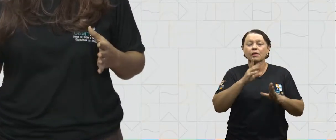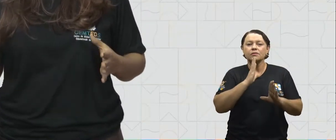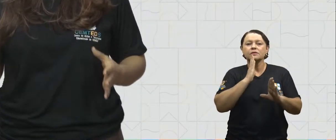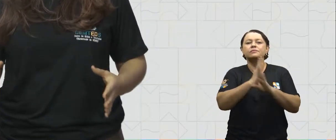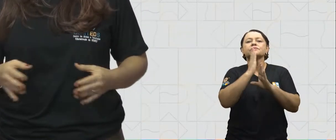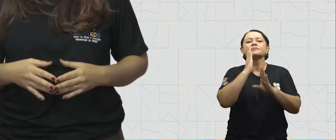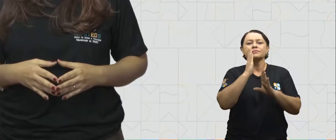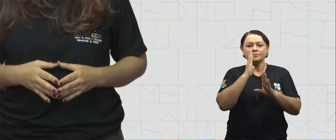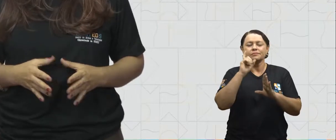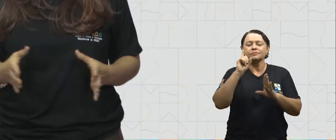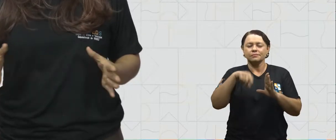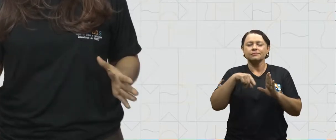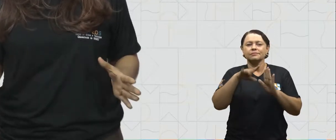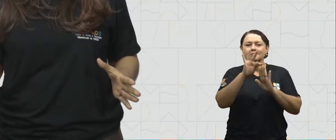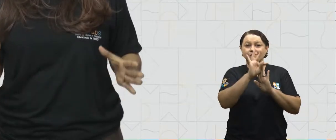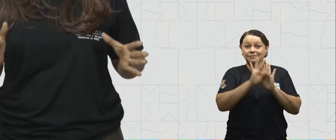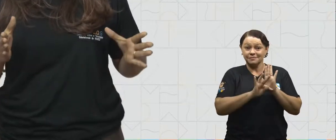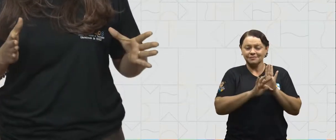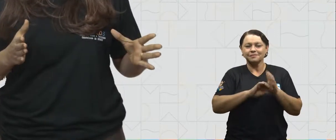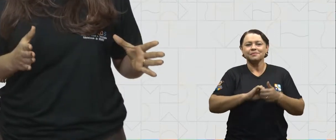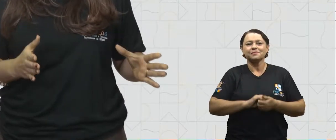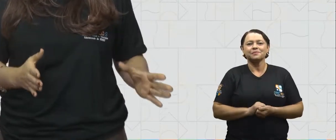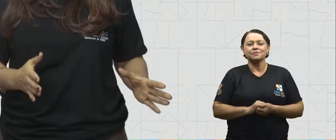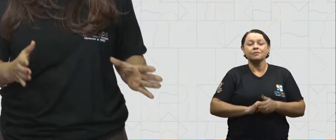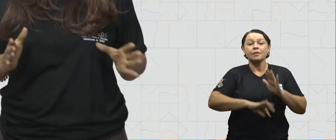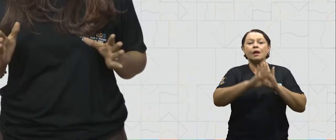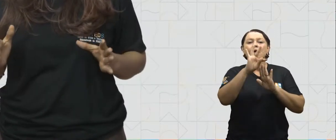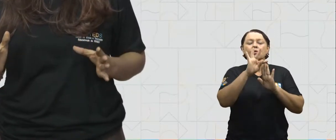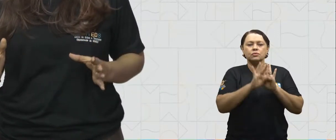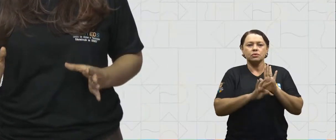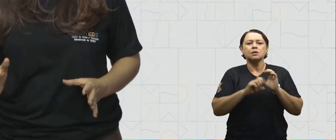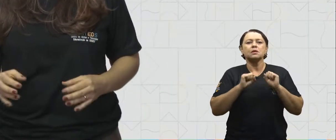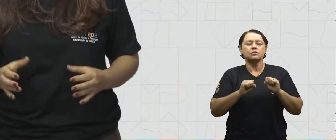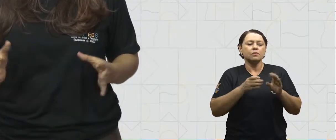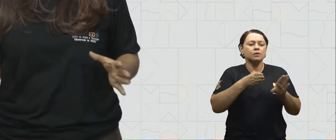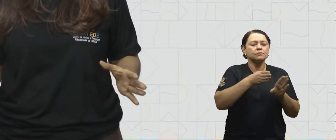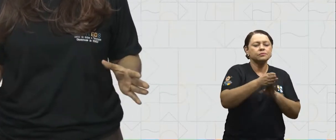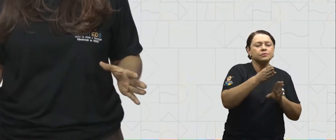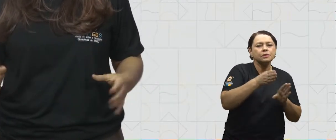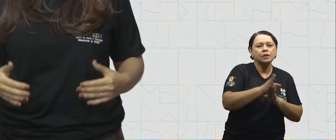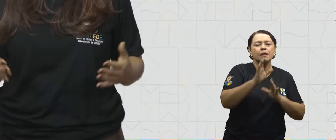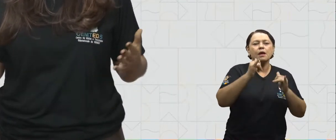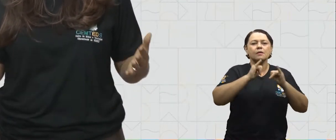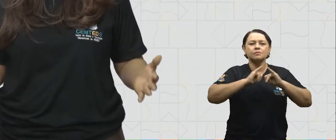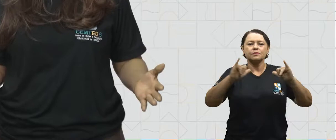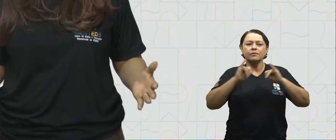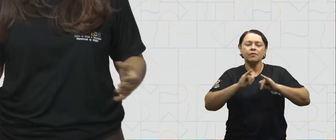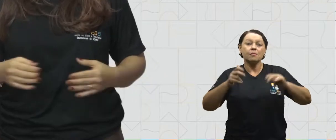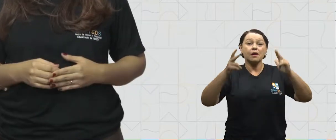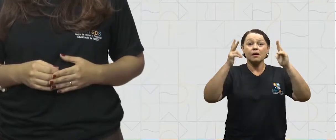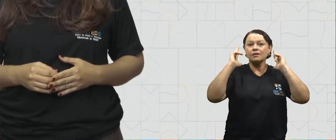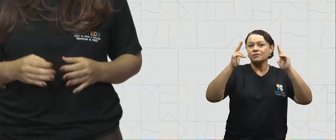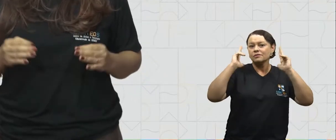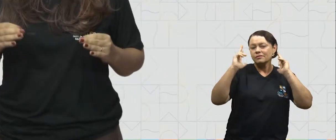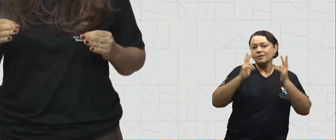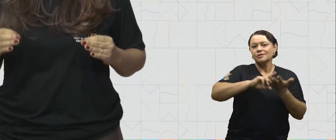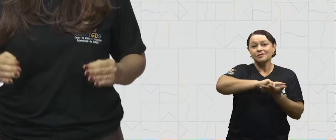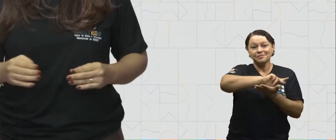deparar com textos. Os textos podem orientar, informar, entreter e muito